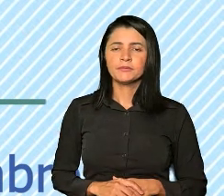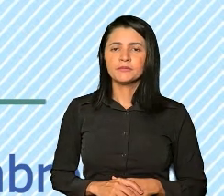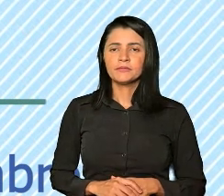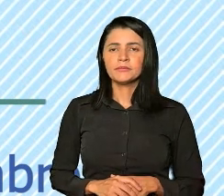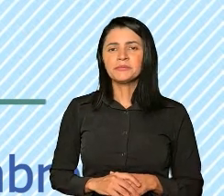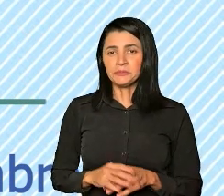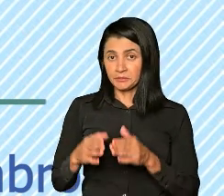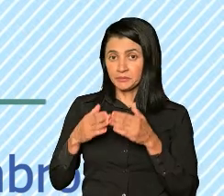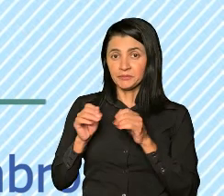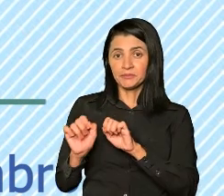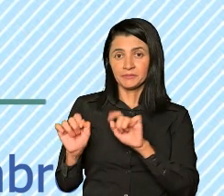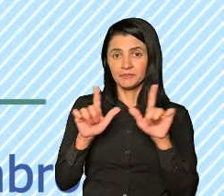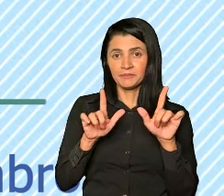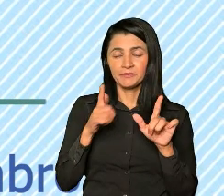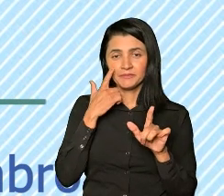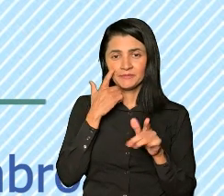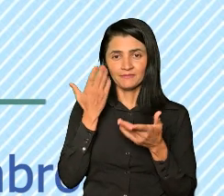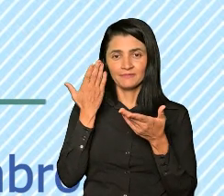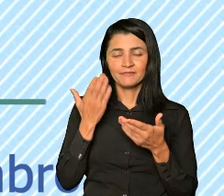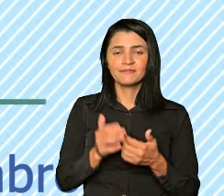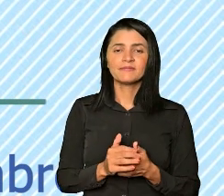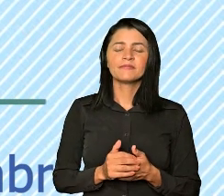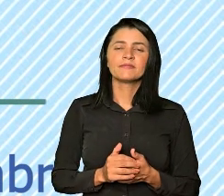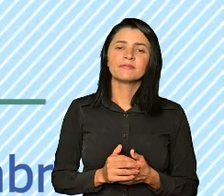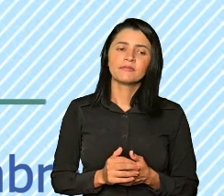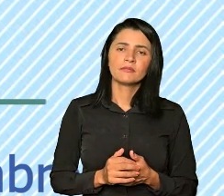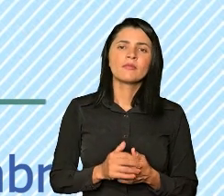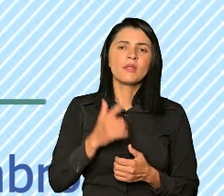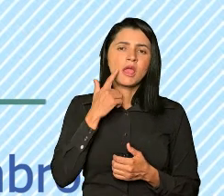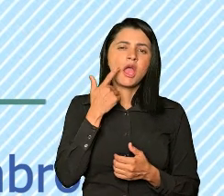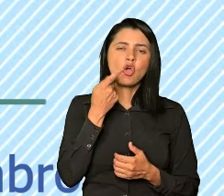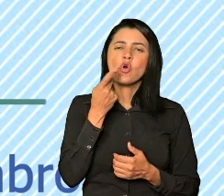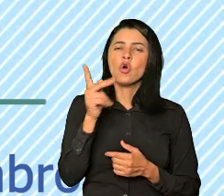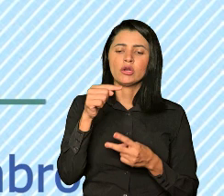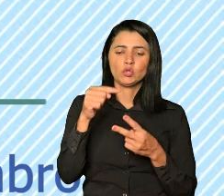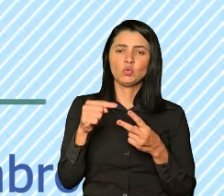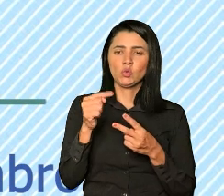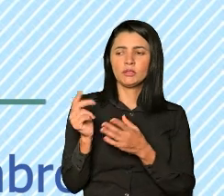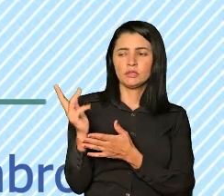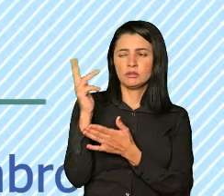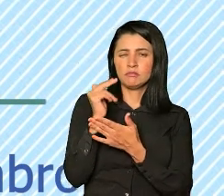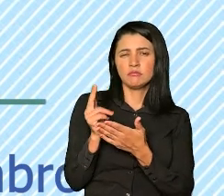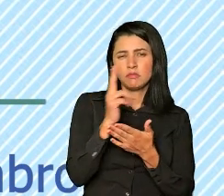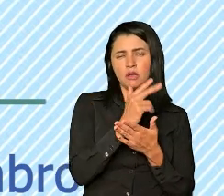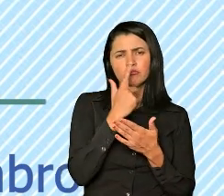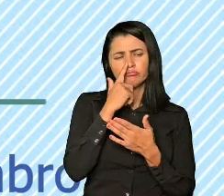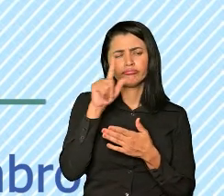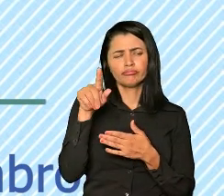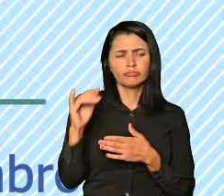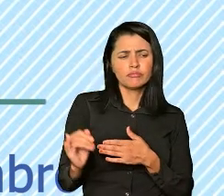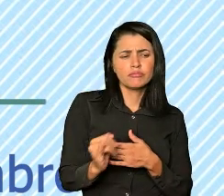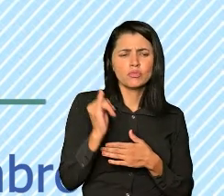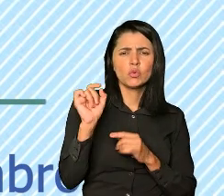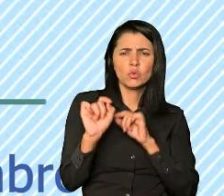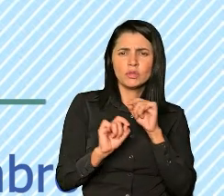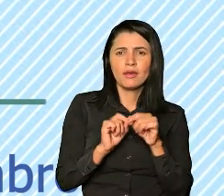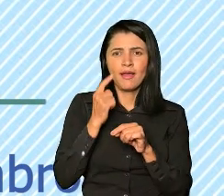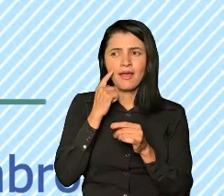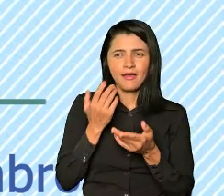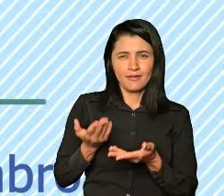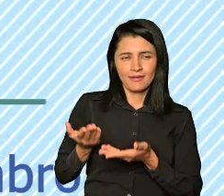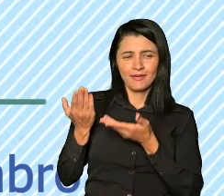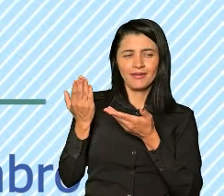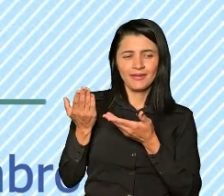Passando, por favor. Eu vou agora trabalhar com duas imagens que eu acho bastante significativas. Essa imagem